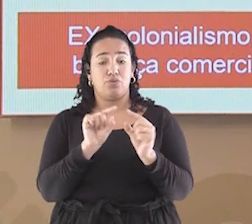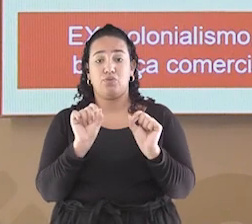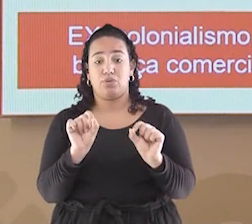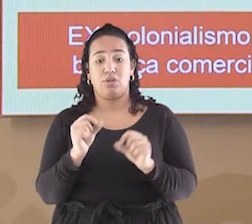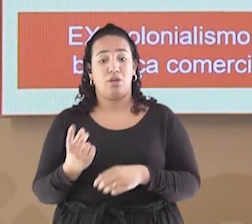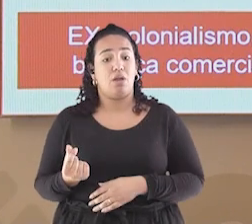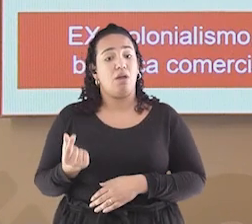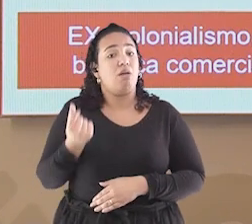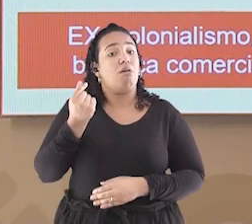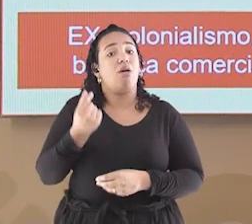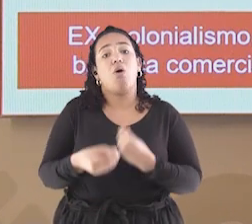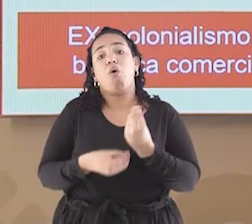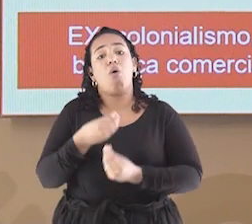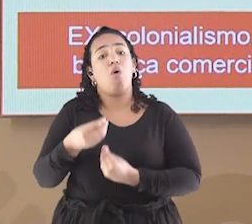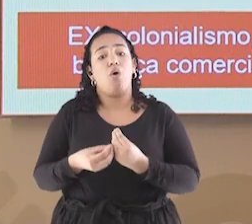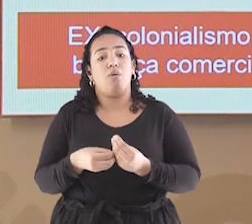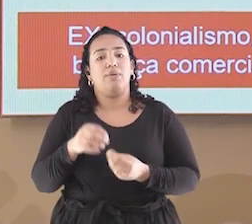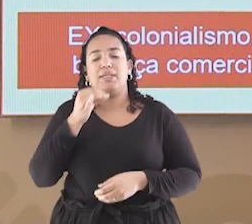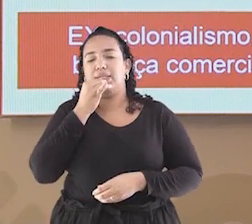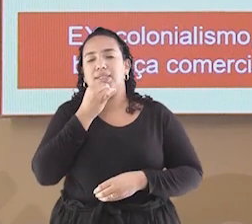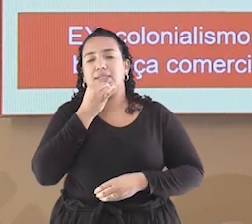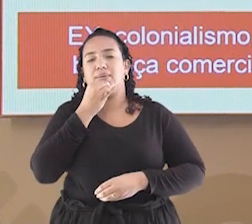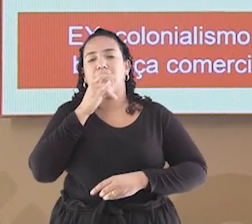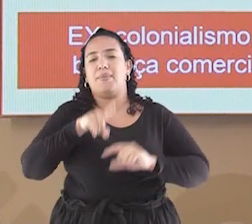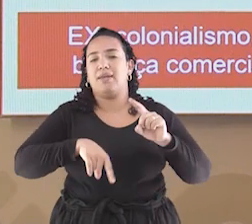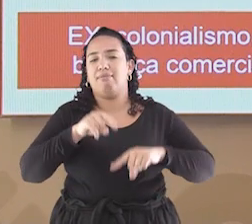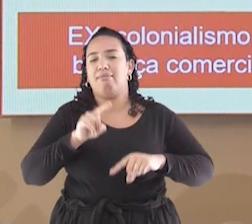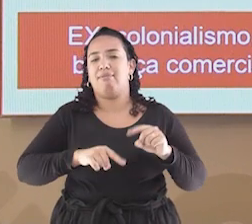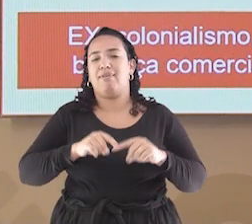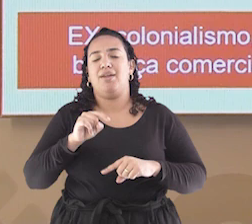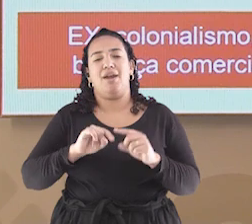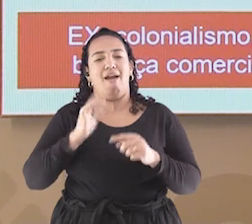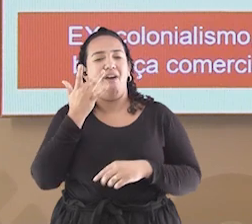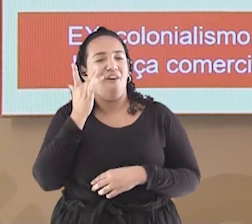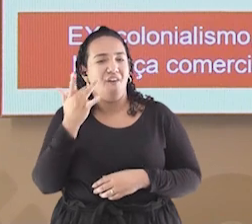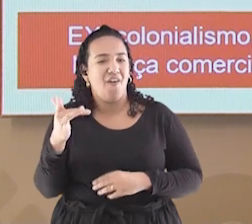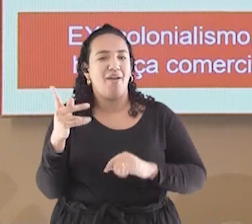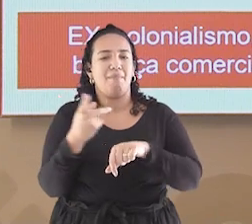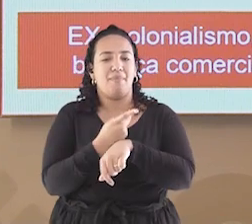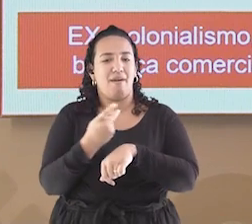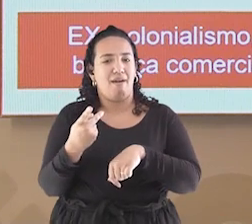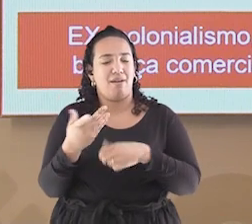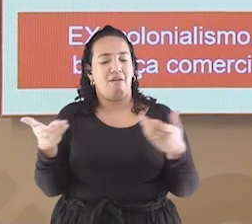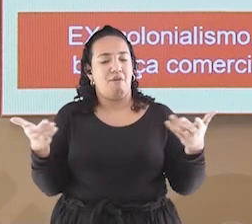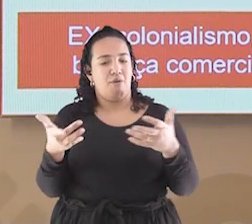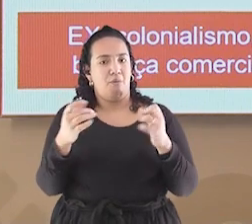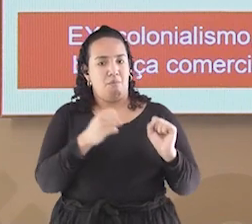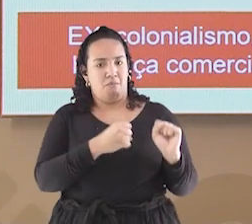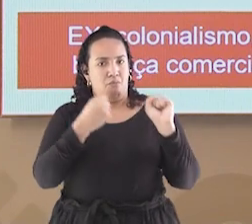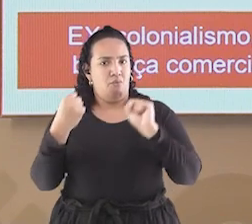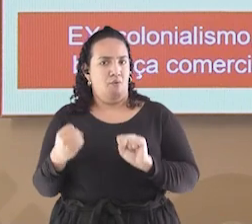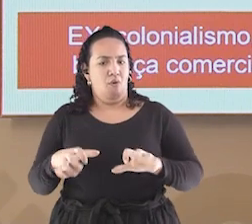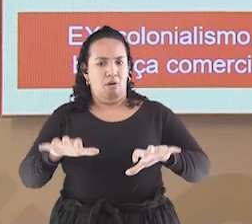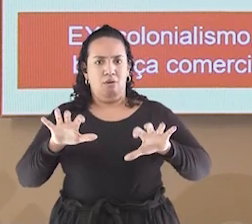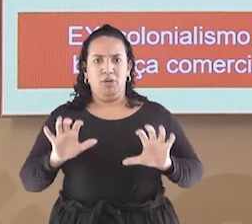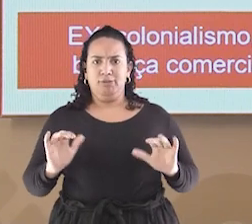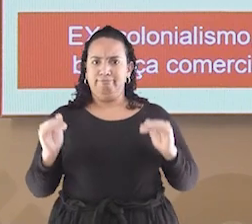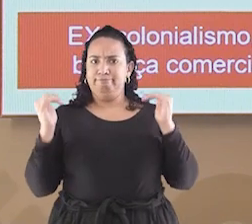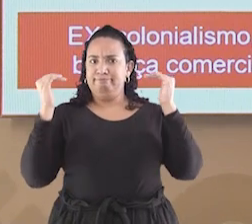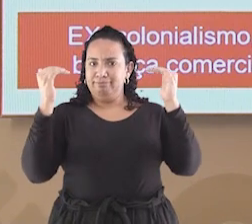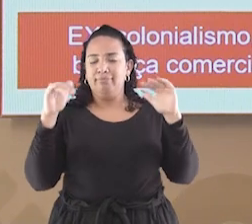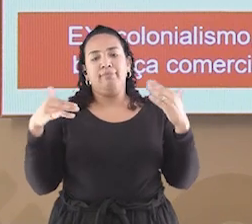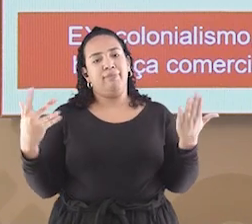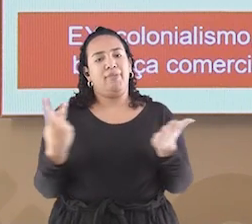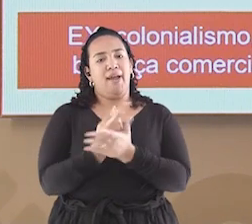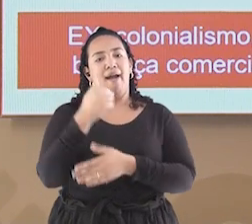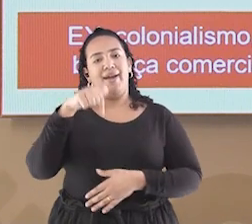riqueza por meio da obtenção de metais preciosos e utilizá-los para reforçar o poder do monarca. Foi o que ocorreu aqui na